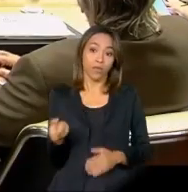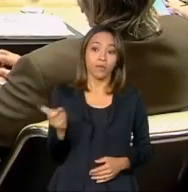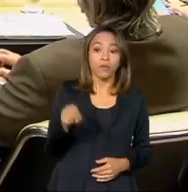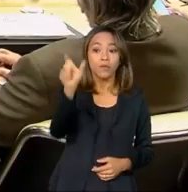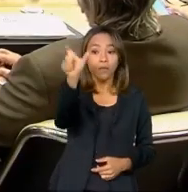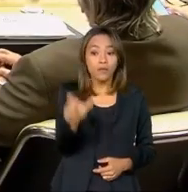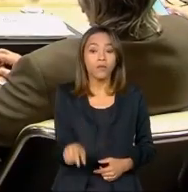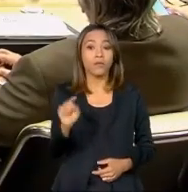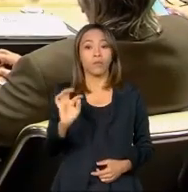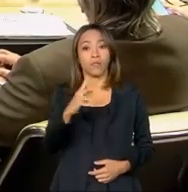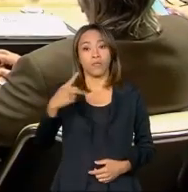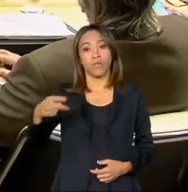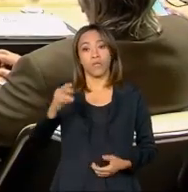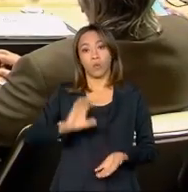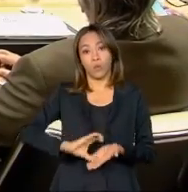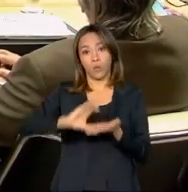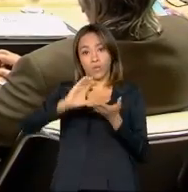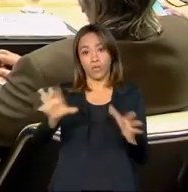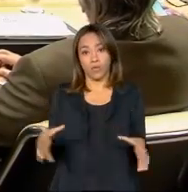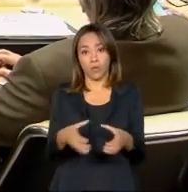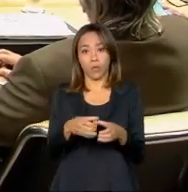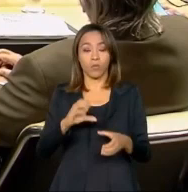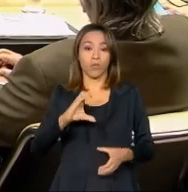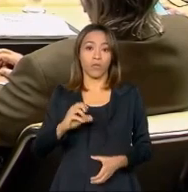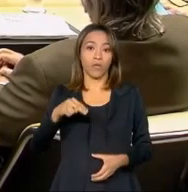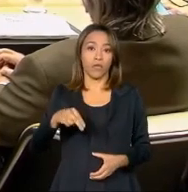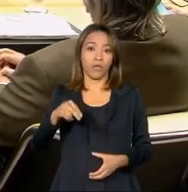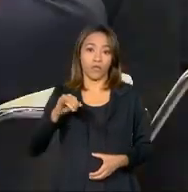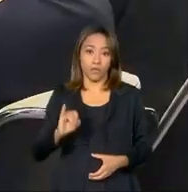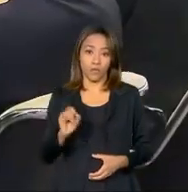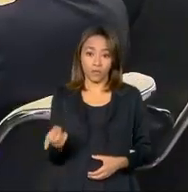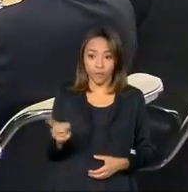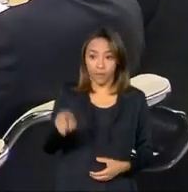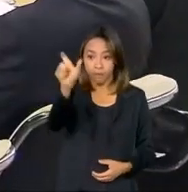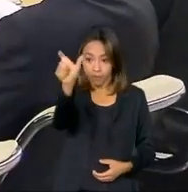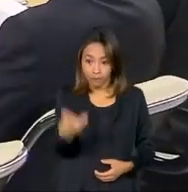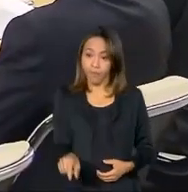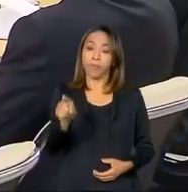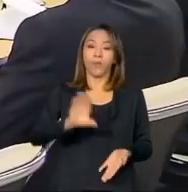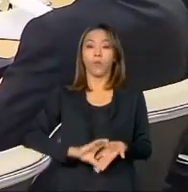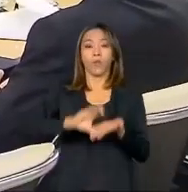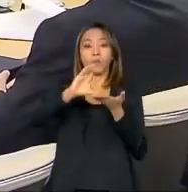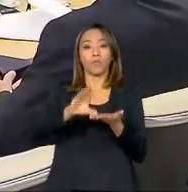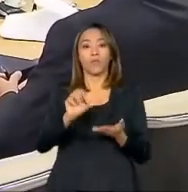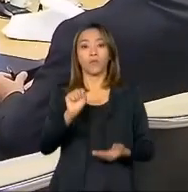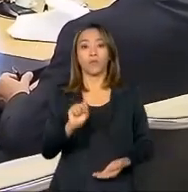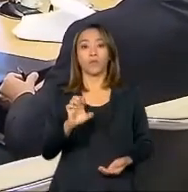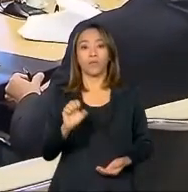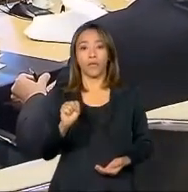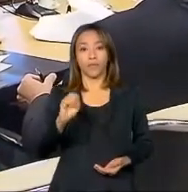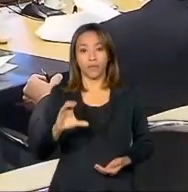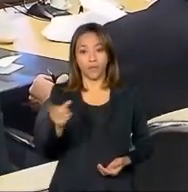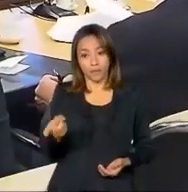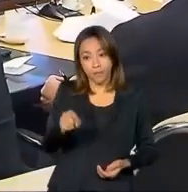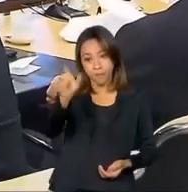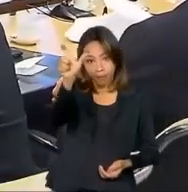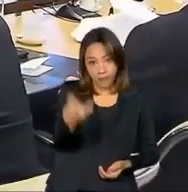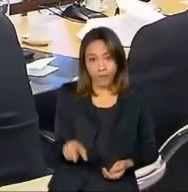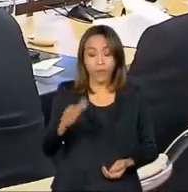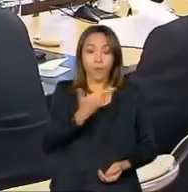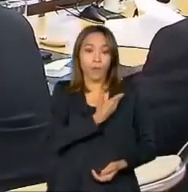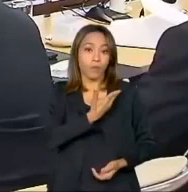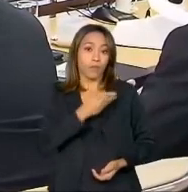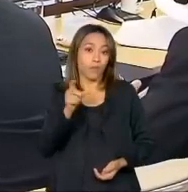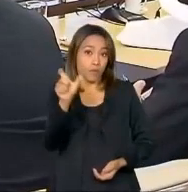O governo federal organizou no dia 29 de novembro o Fórum Permanente das Microempresas e Empresas de Pequeno Porte.